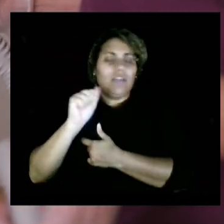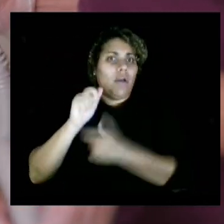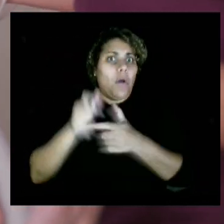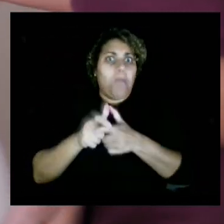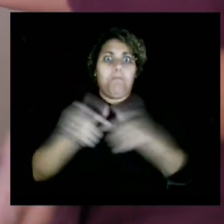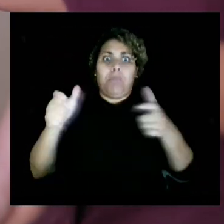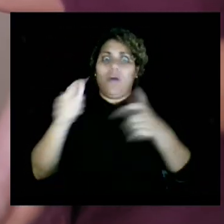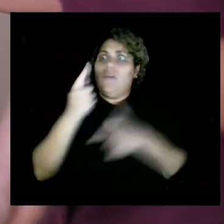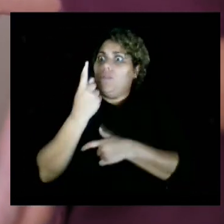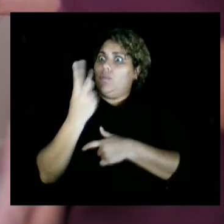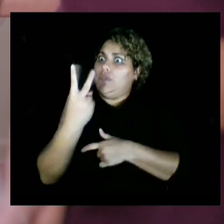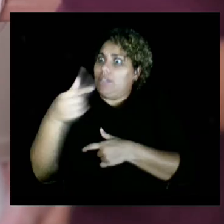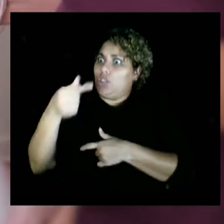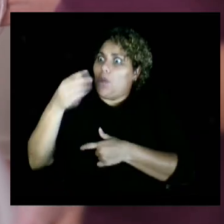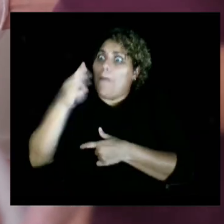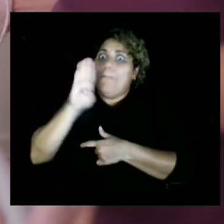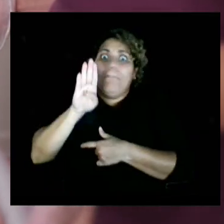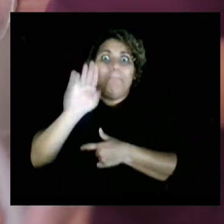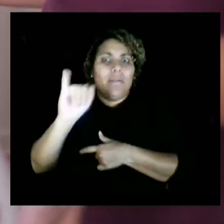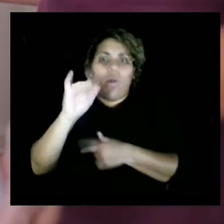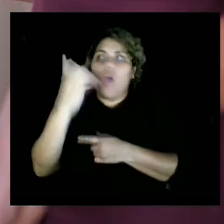bilhões de dólares, ou seja,